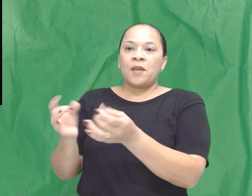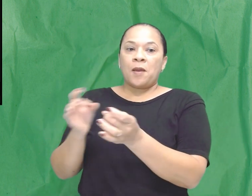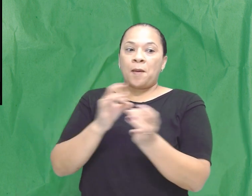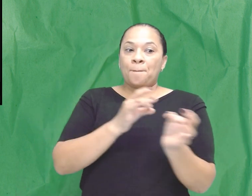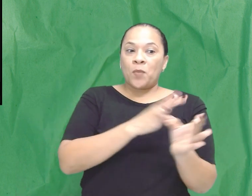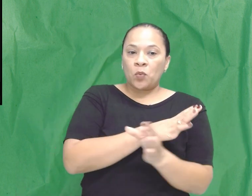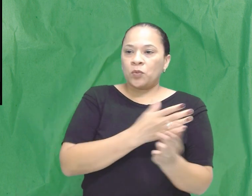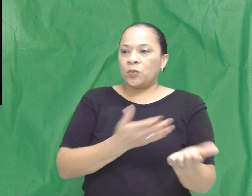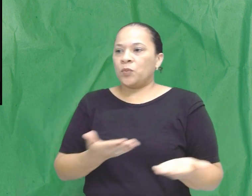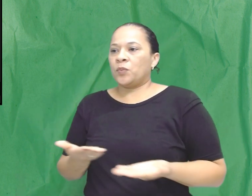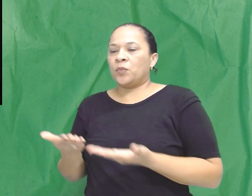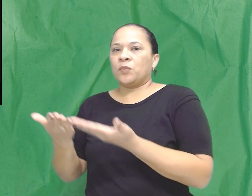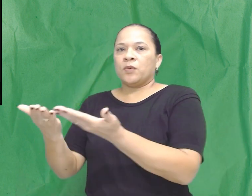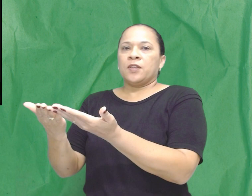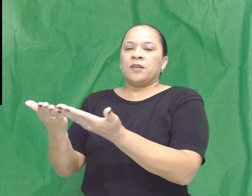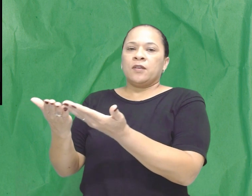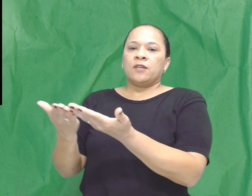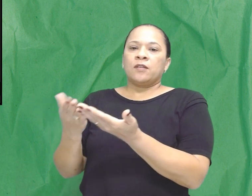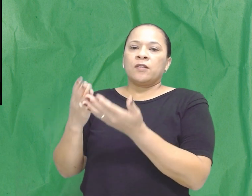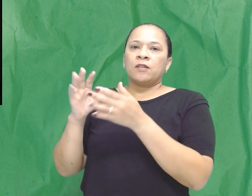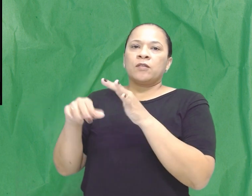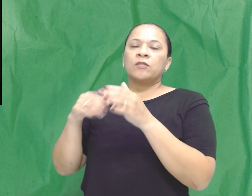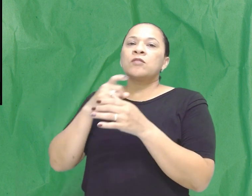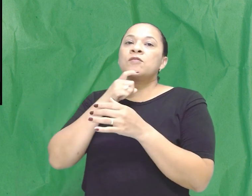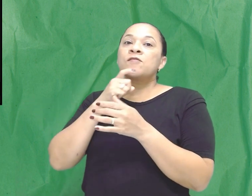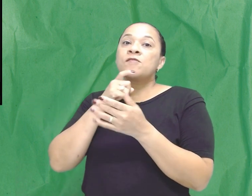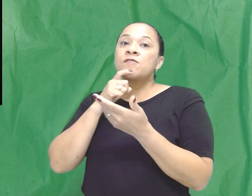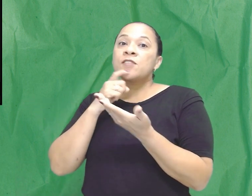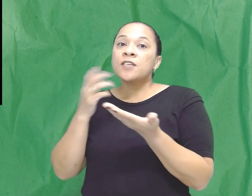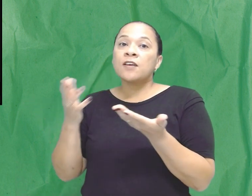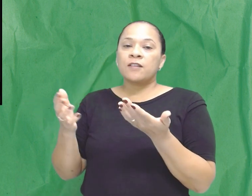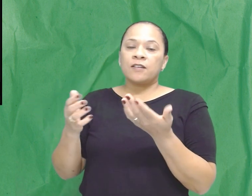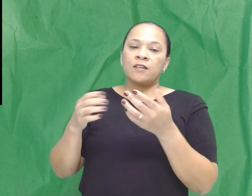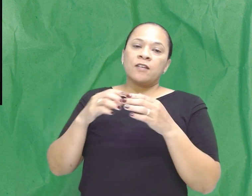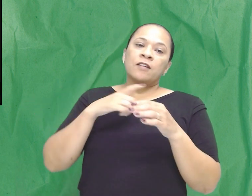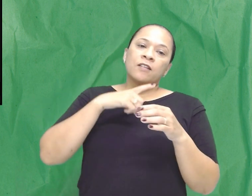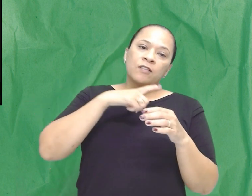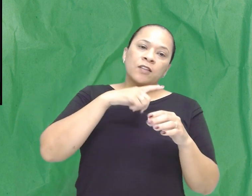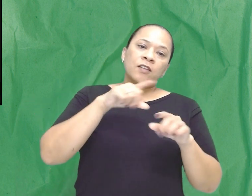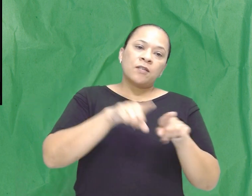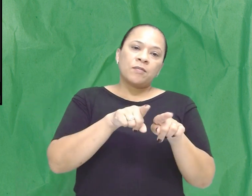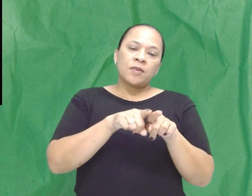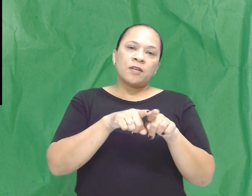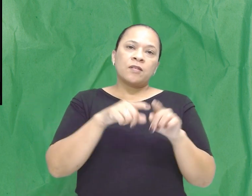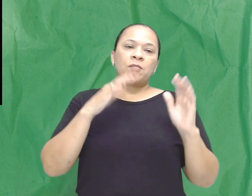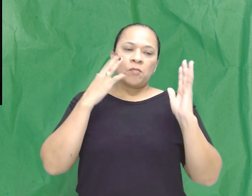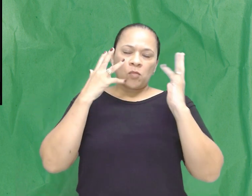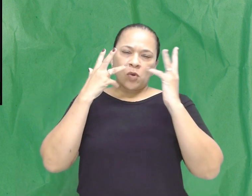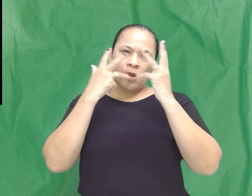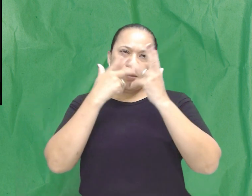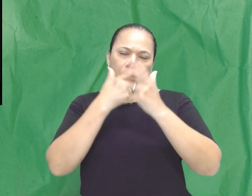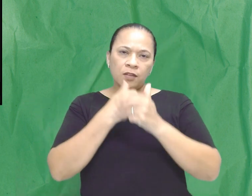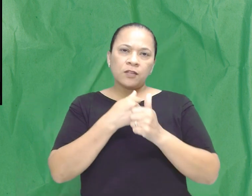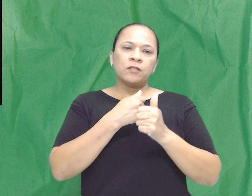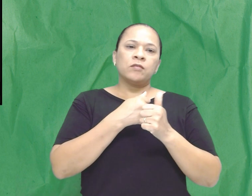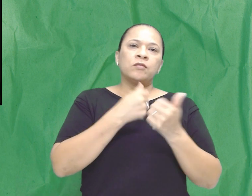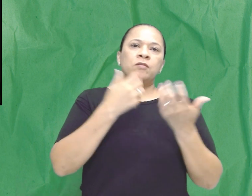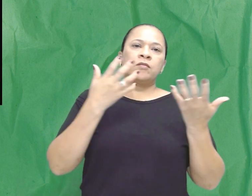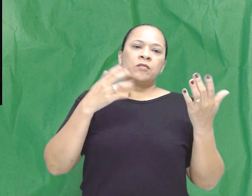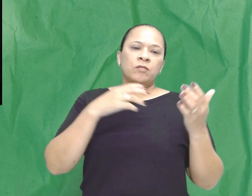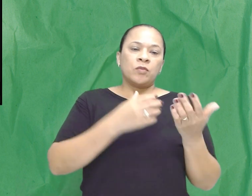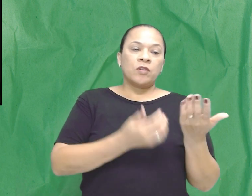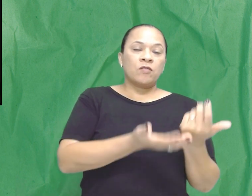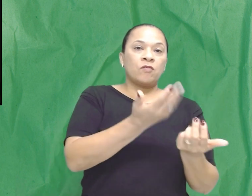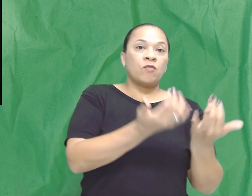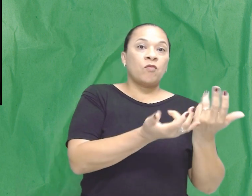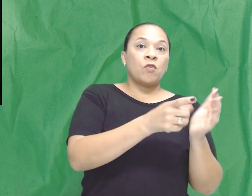o fato de levar ao forno ou à desidratadora? Vai garantir brilho ao seu biscoito, ele fica mais